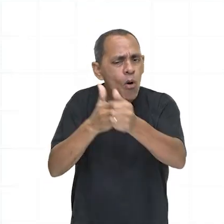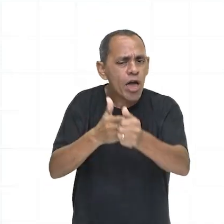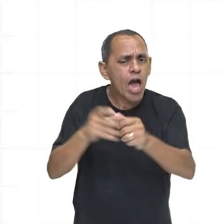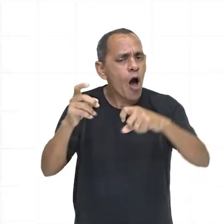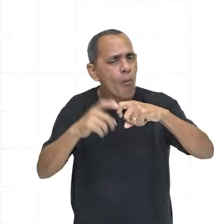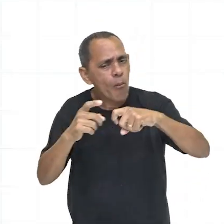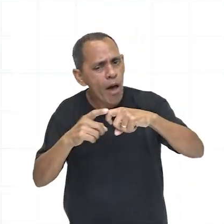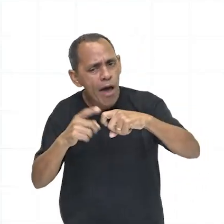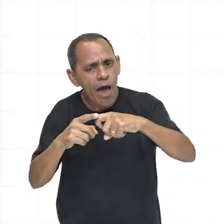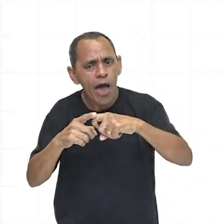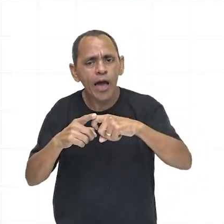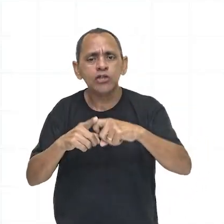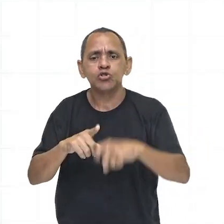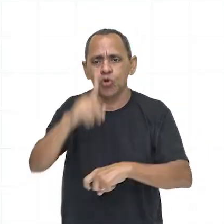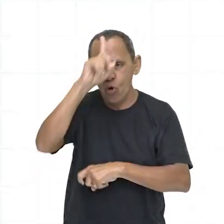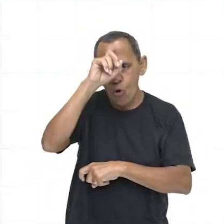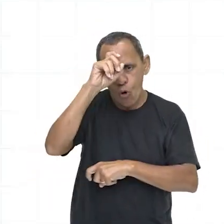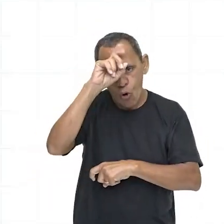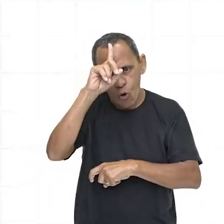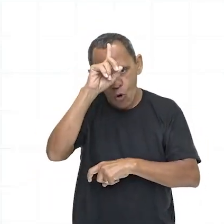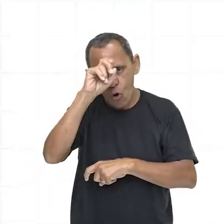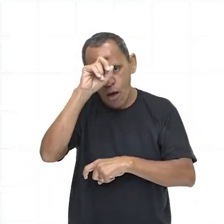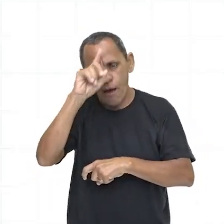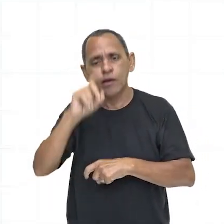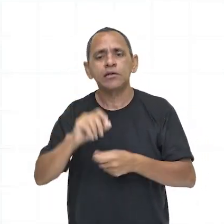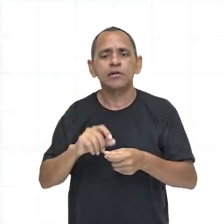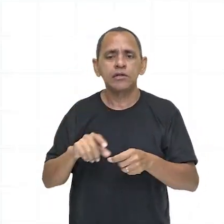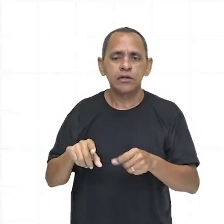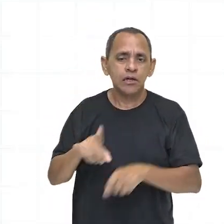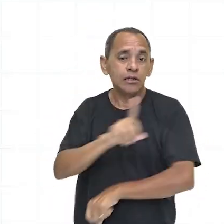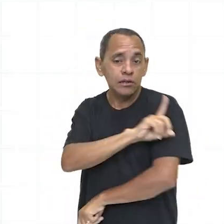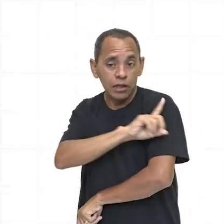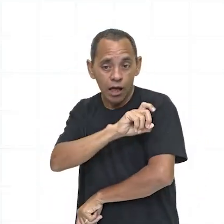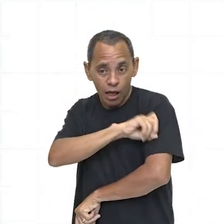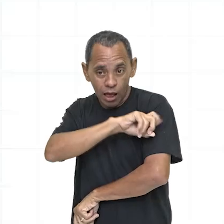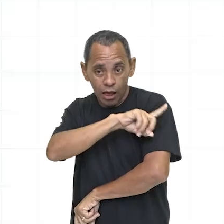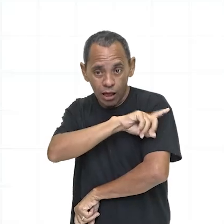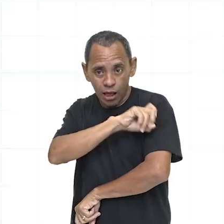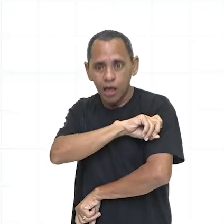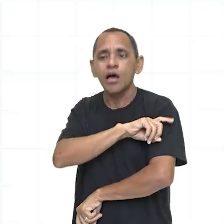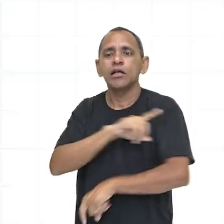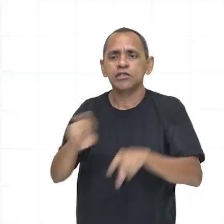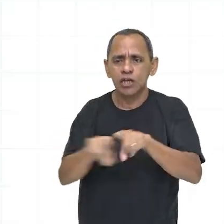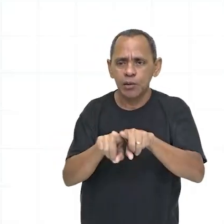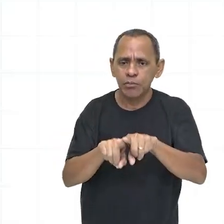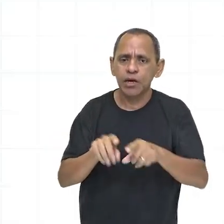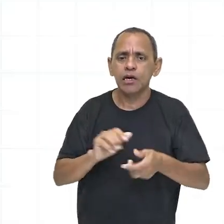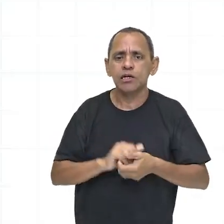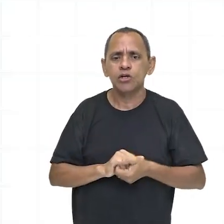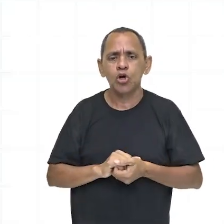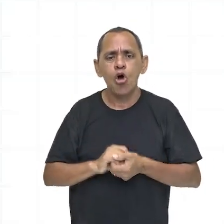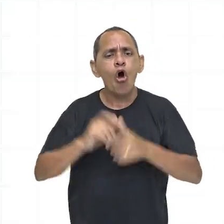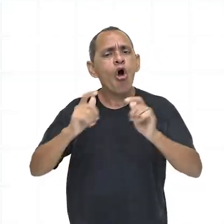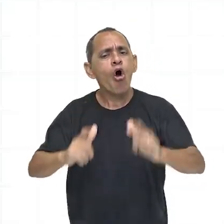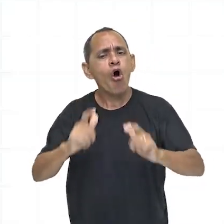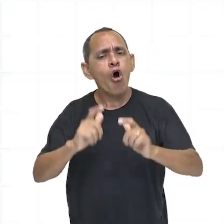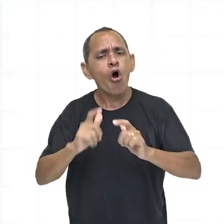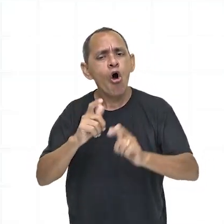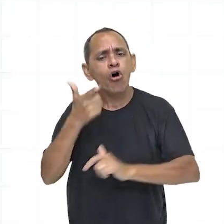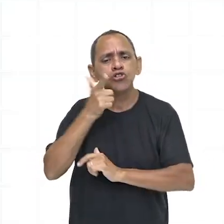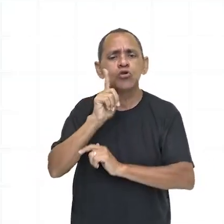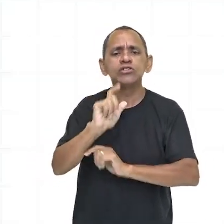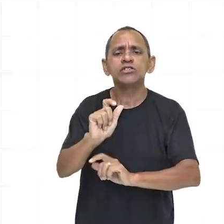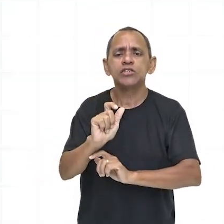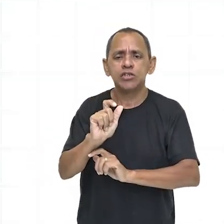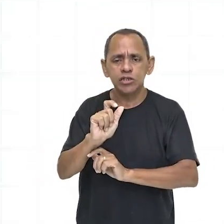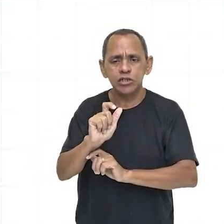que aplicar a insulina, de quanto em quanto tempo, onde que ela pode conseguir esses medicamentos. Tá?